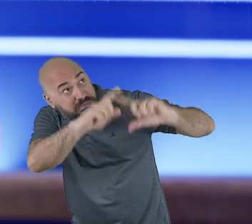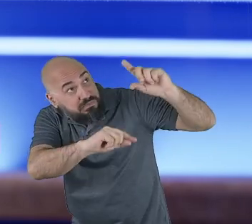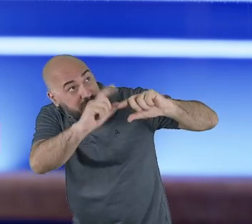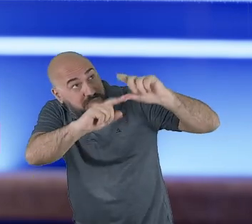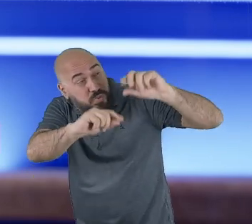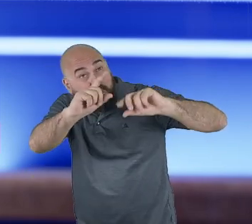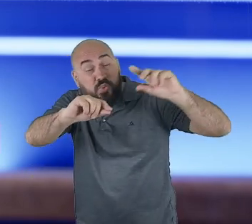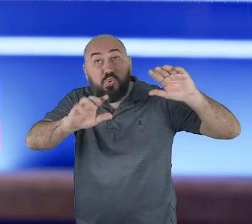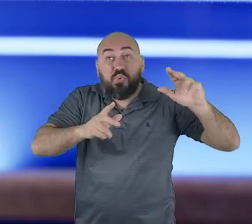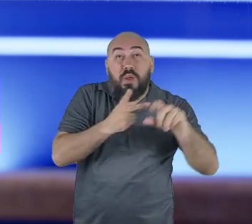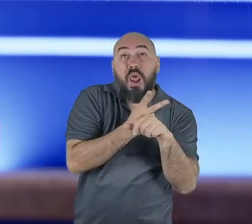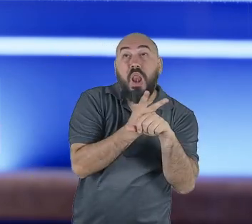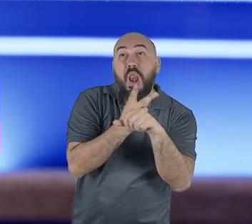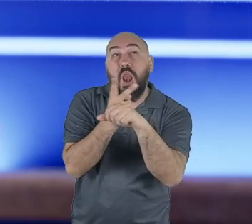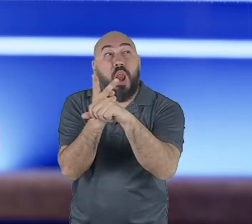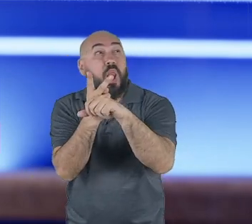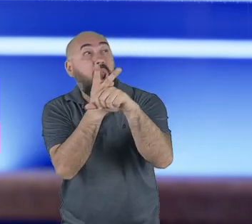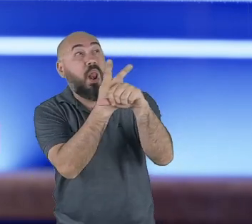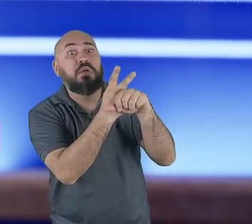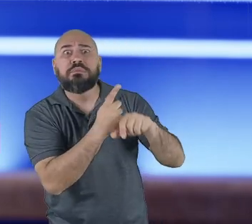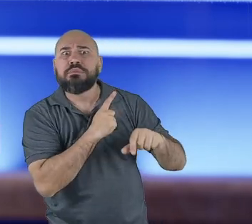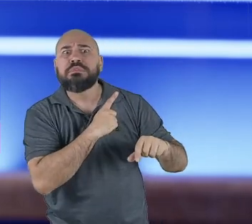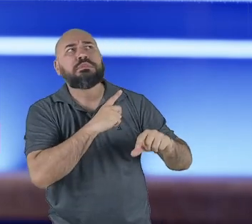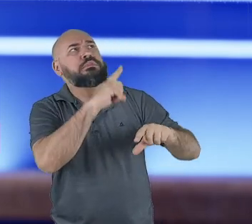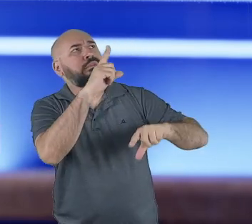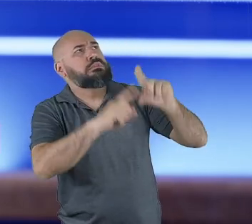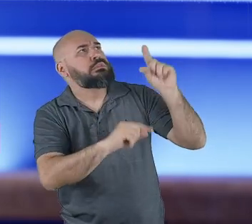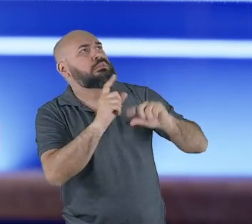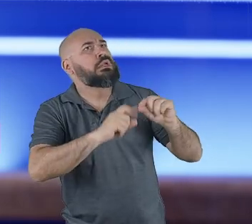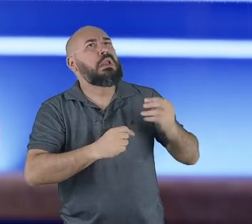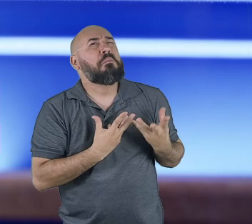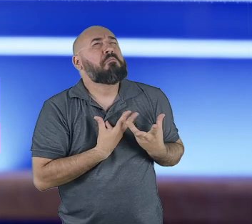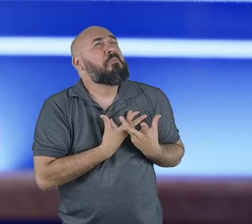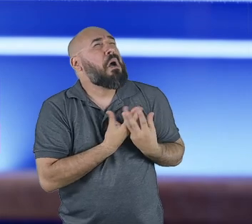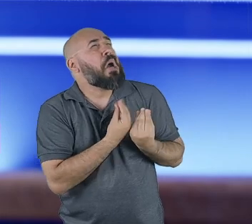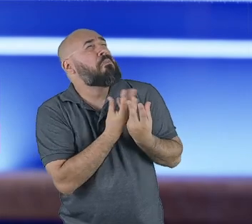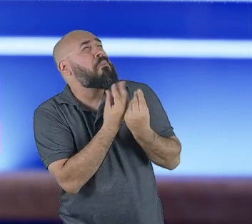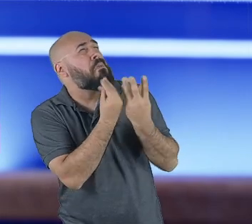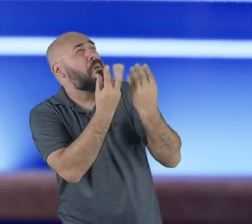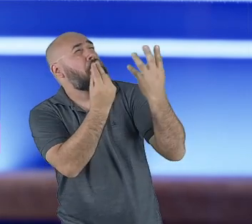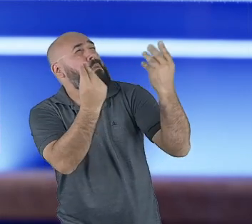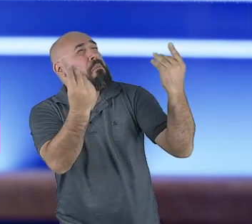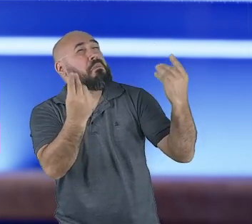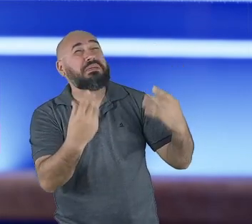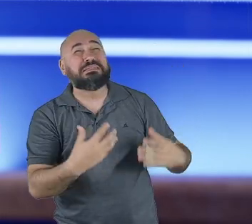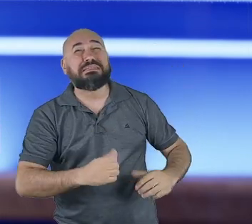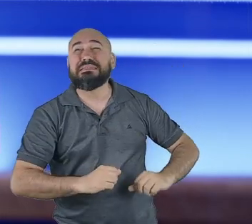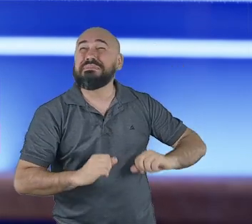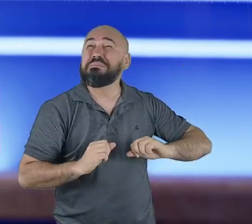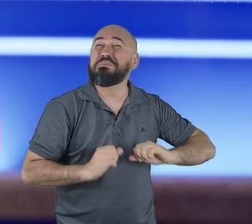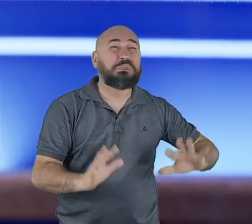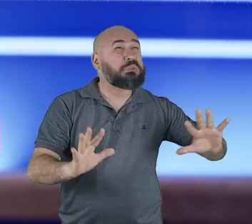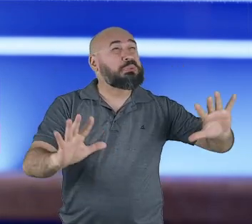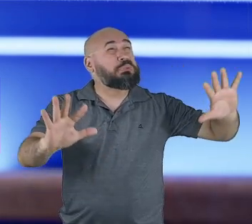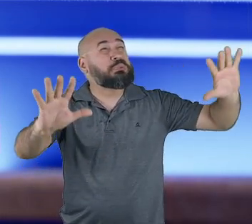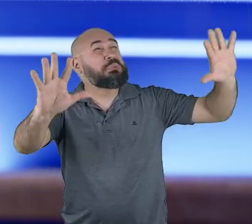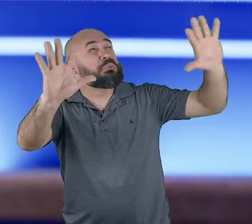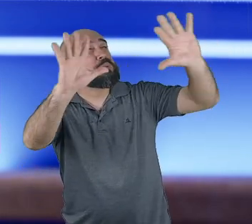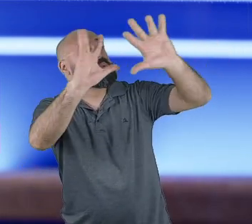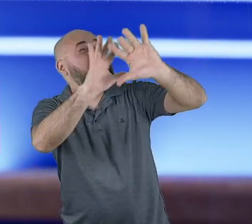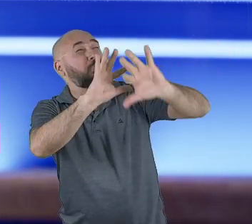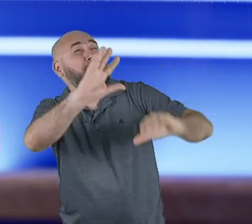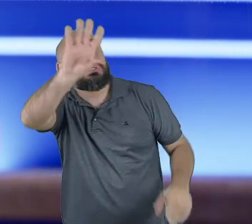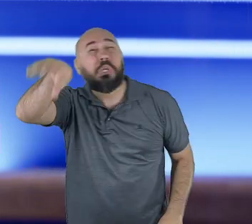e galáxias eles encontram. Sabe o que isso diz? Que nós somos um planeta muito pequeno no meio de uma imensidão